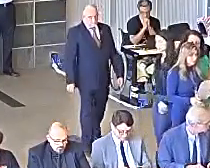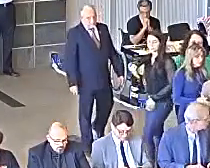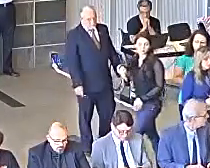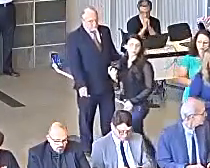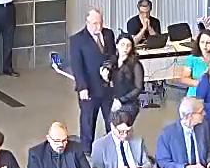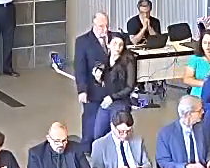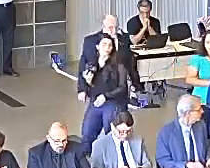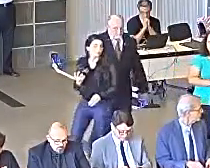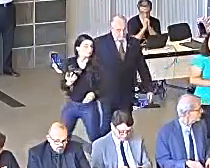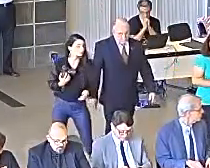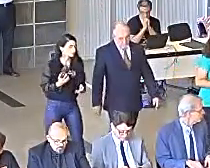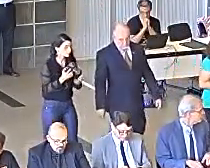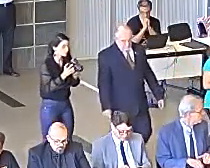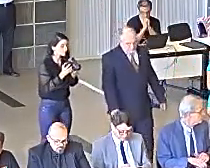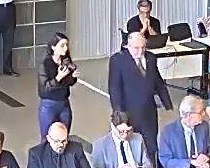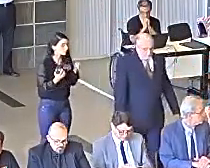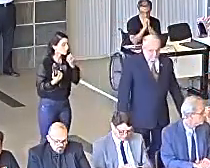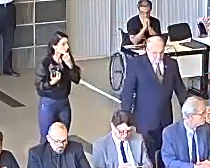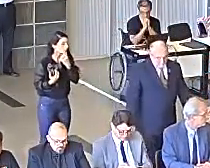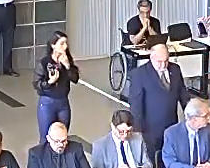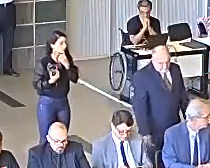Todo Mundo Foi